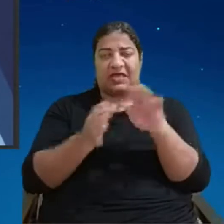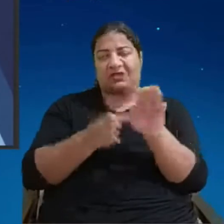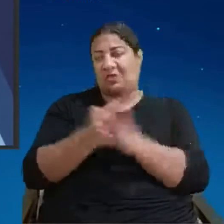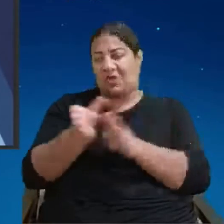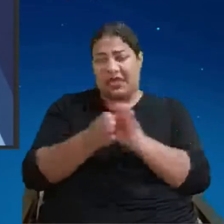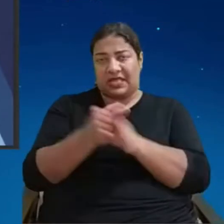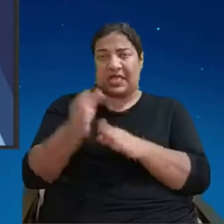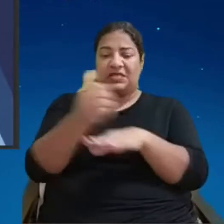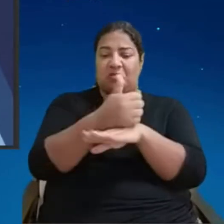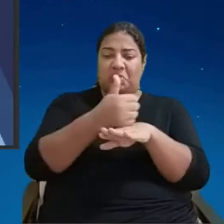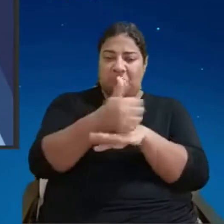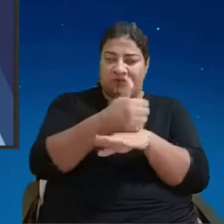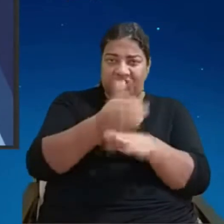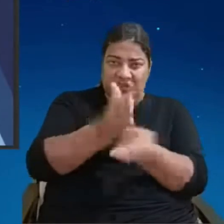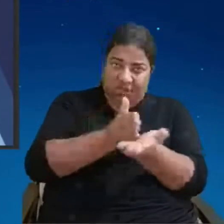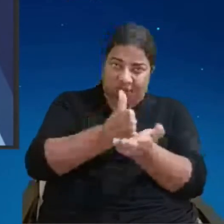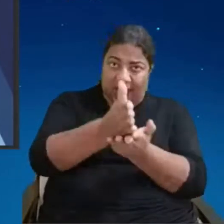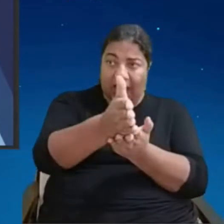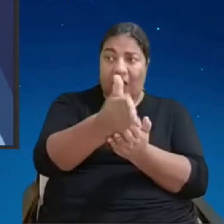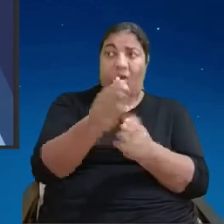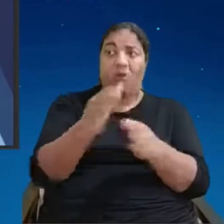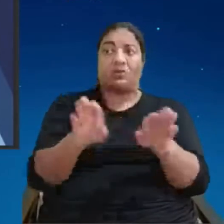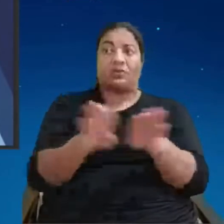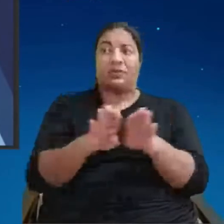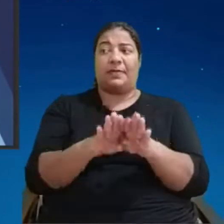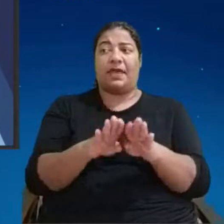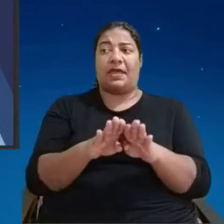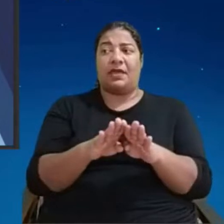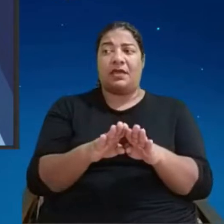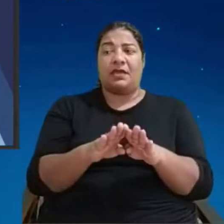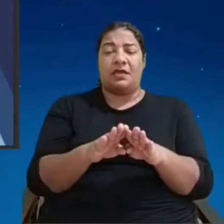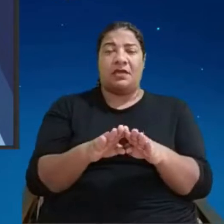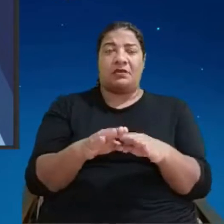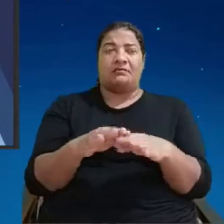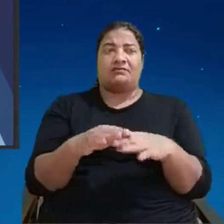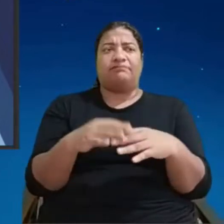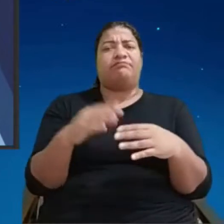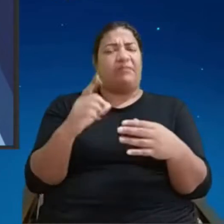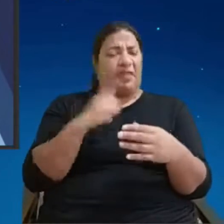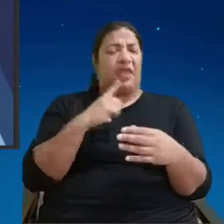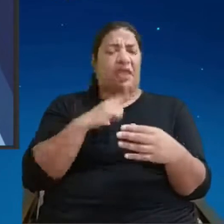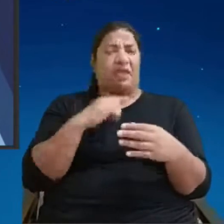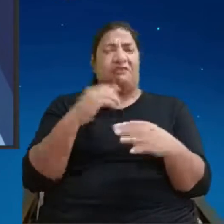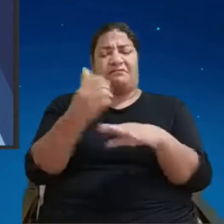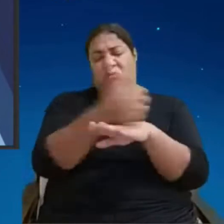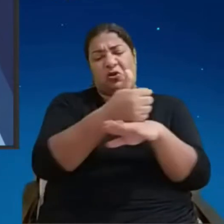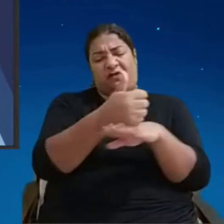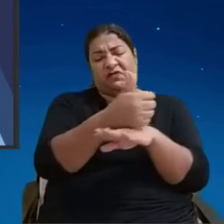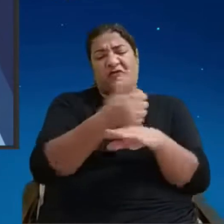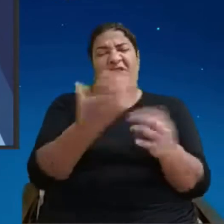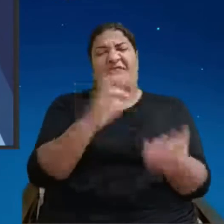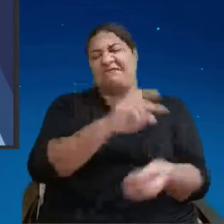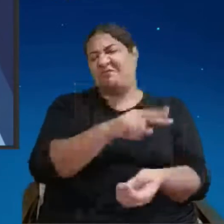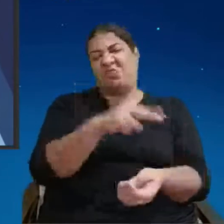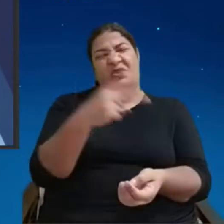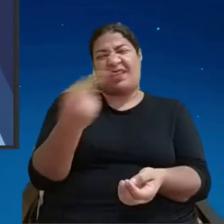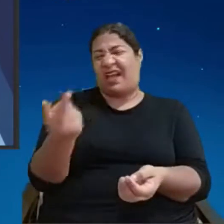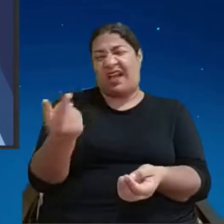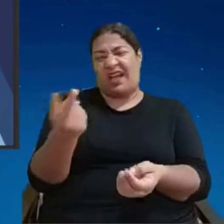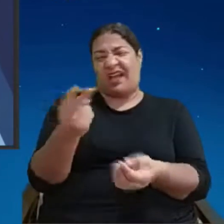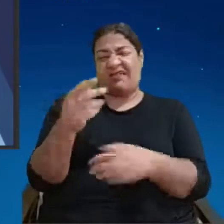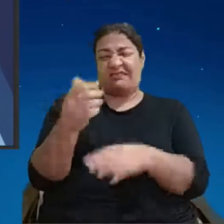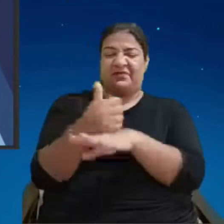Muitos profissionais queriam mudar de carreira nessa loucura que foi a pandemia,